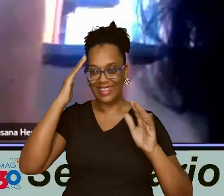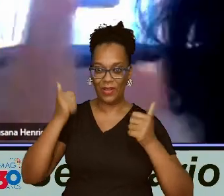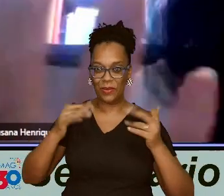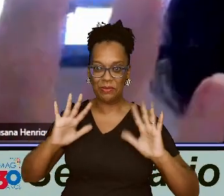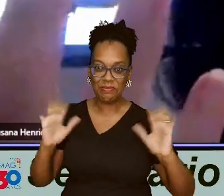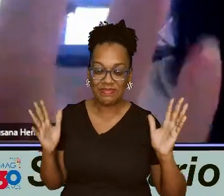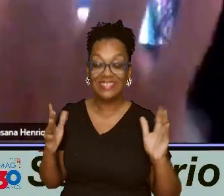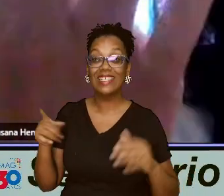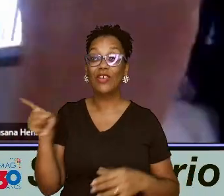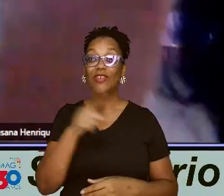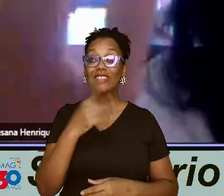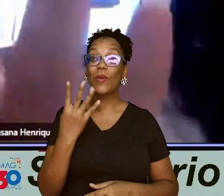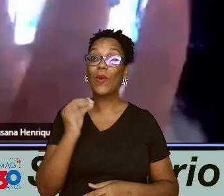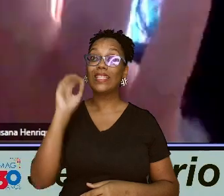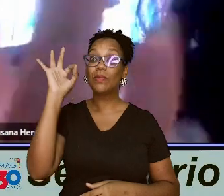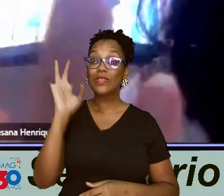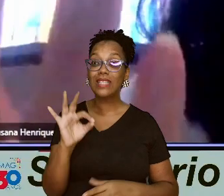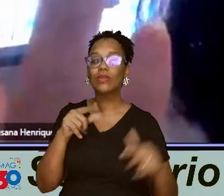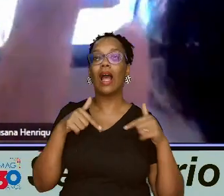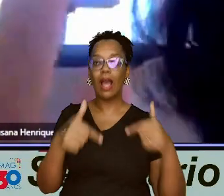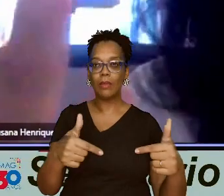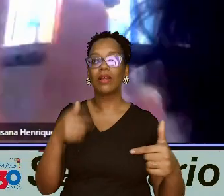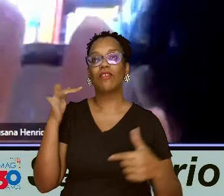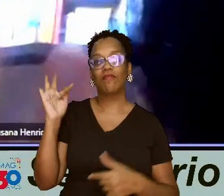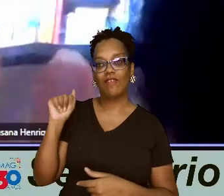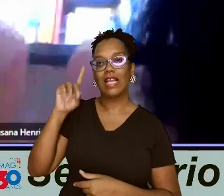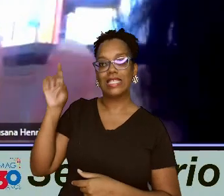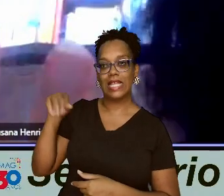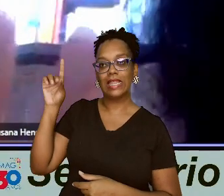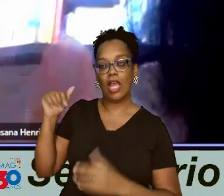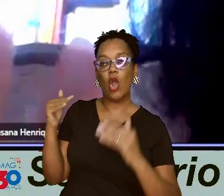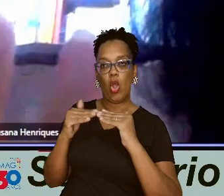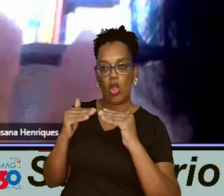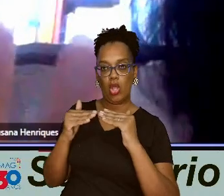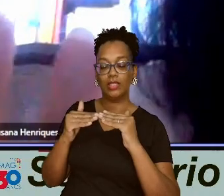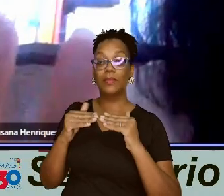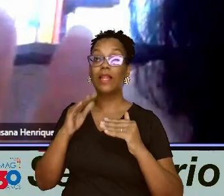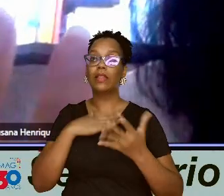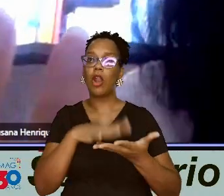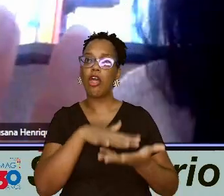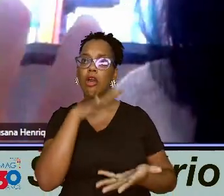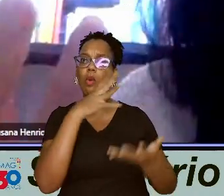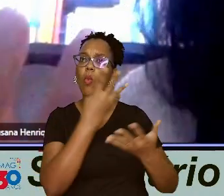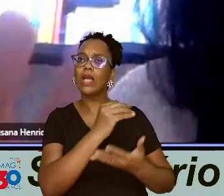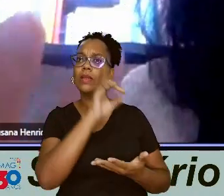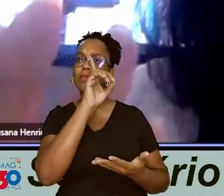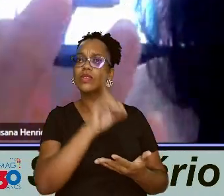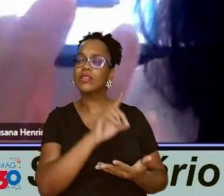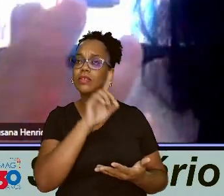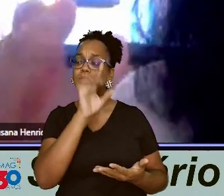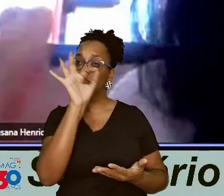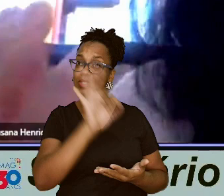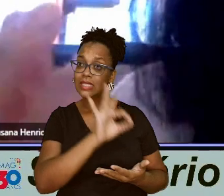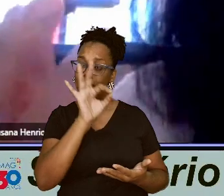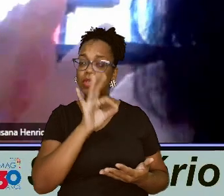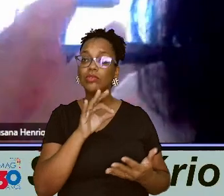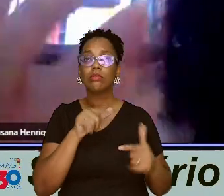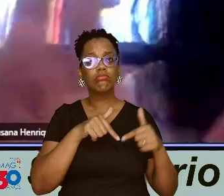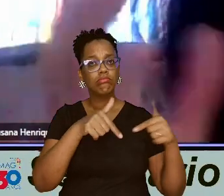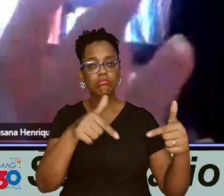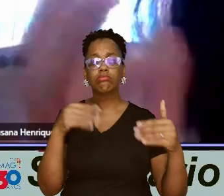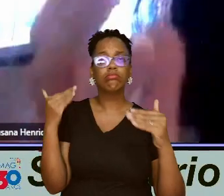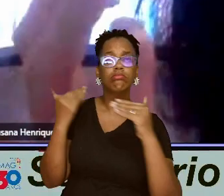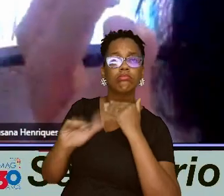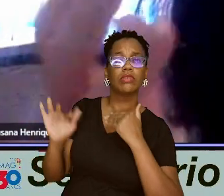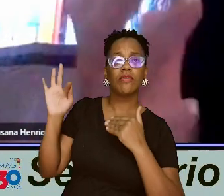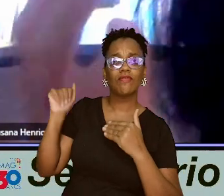têm 40% que é aplicado que a Fazenda concorda e mais um volume de 40% que ele é aplicado sem a concordância da Fazenda,